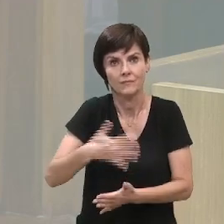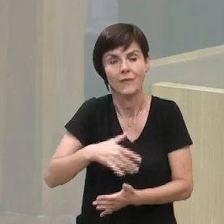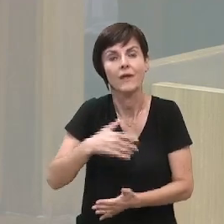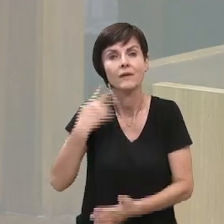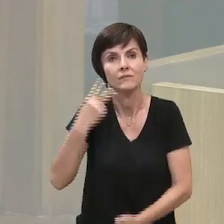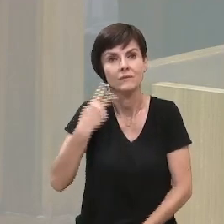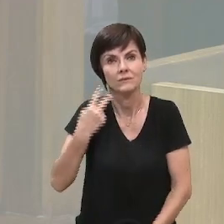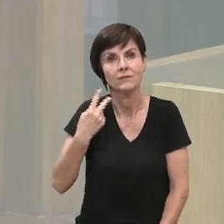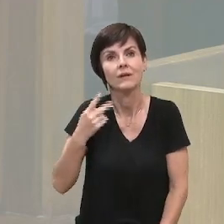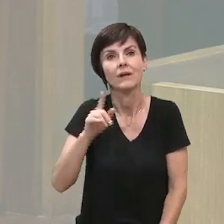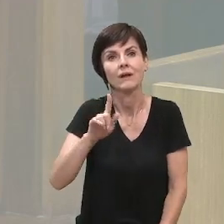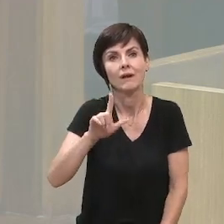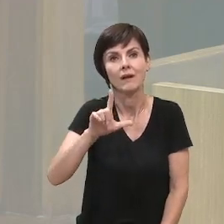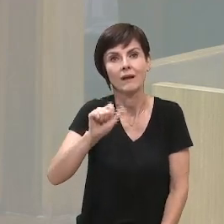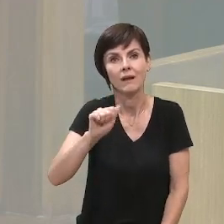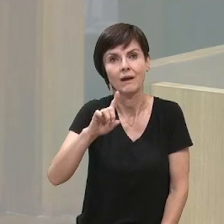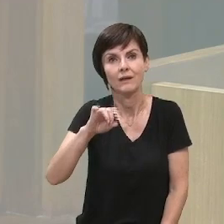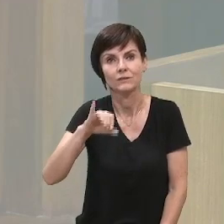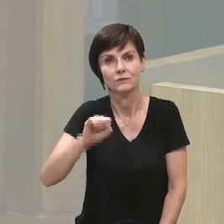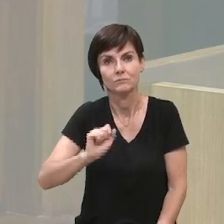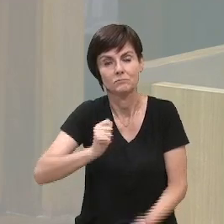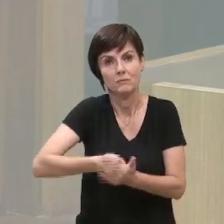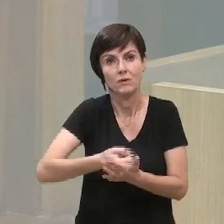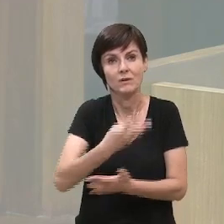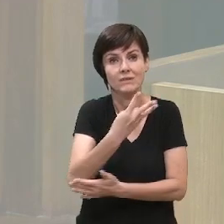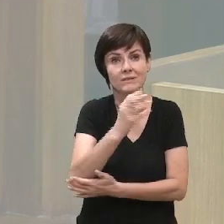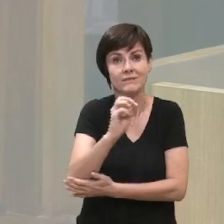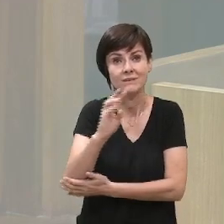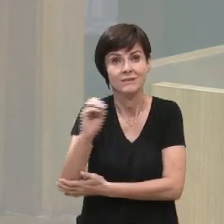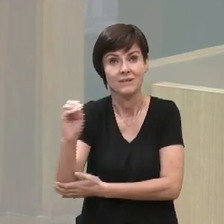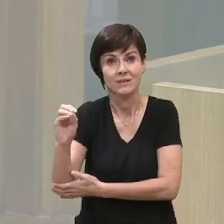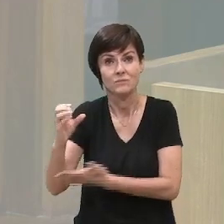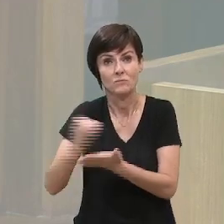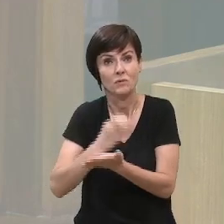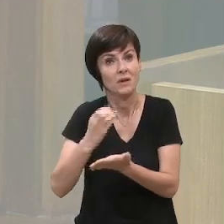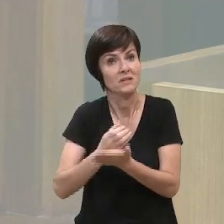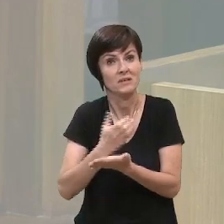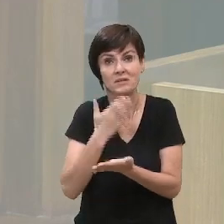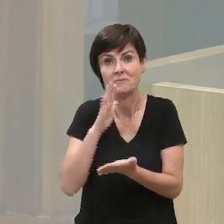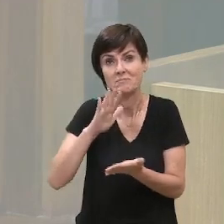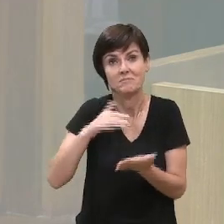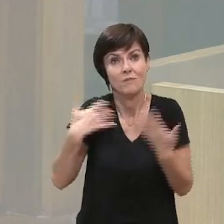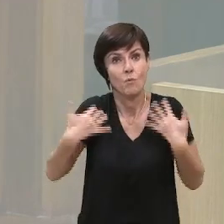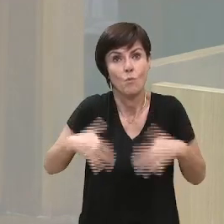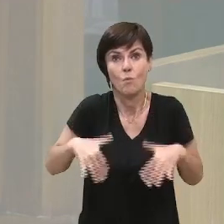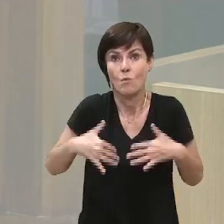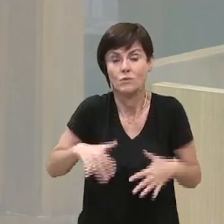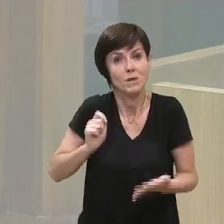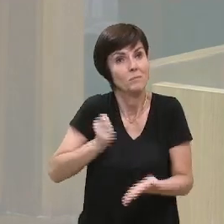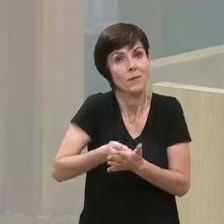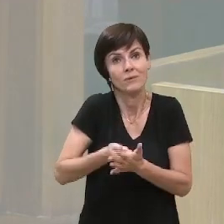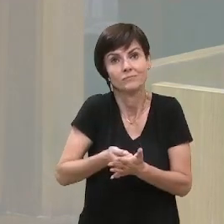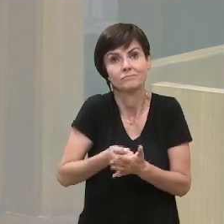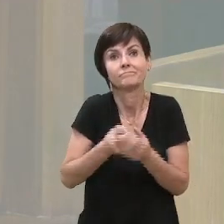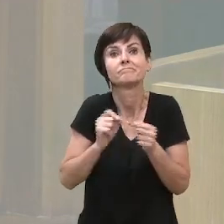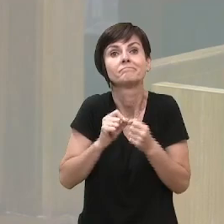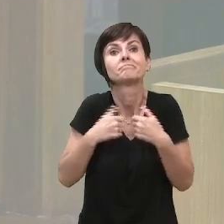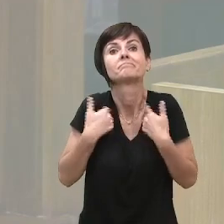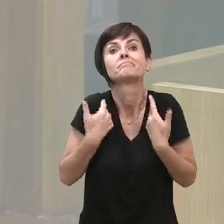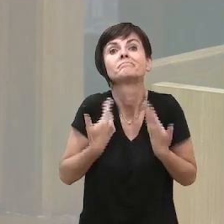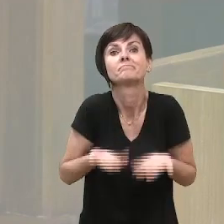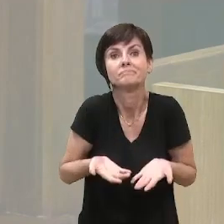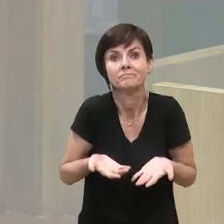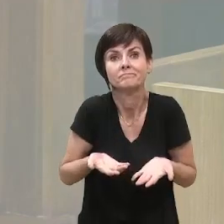se vire, né? Quem pagou 300 reais de um caderno, já pagou. Vai fazer o quê, né?